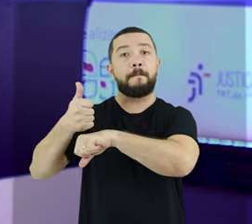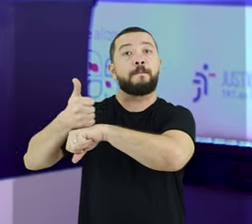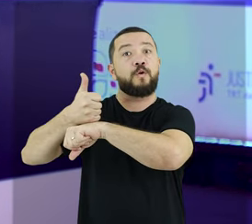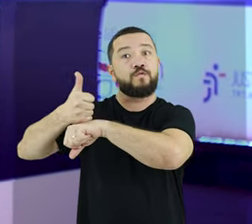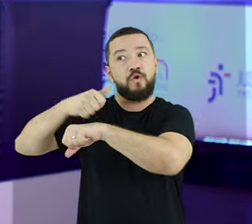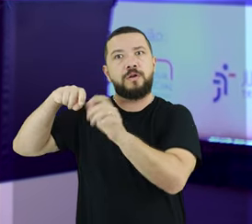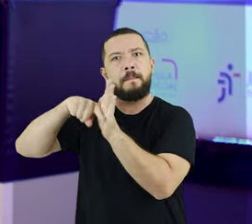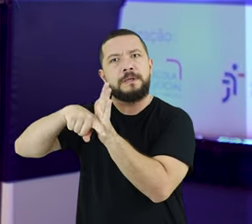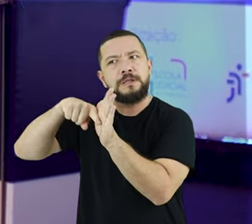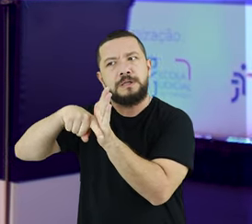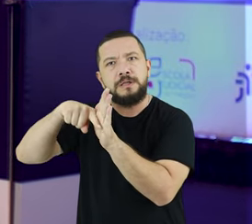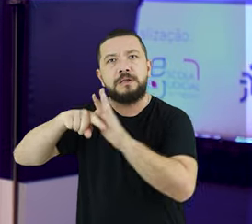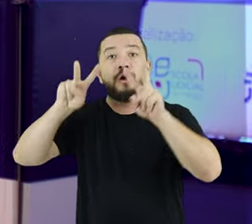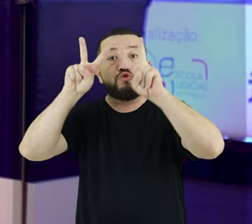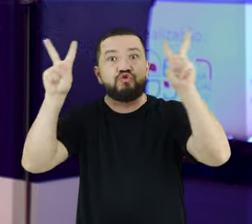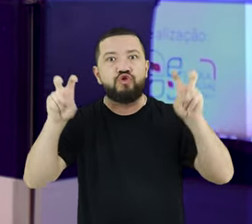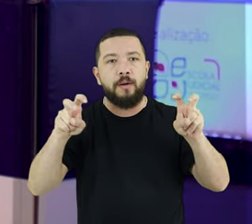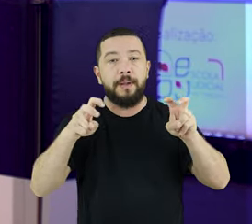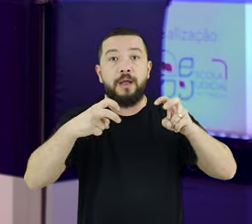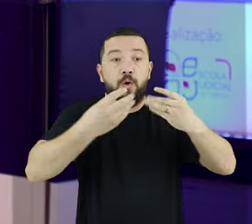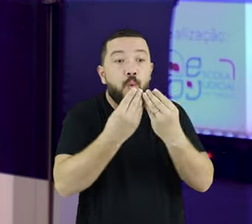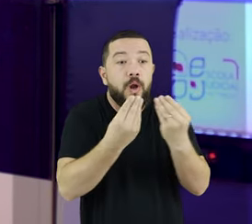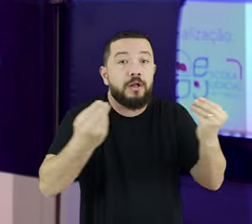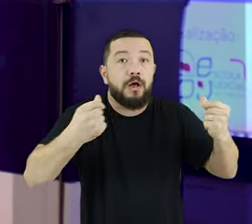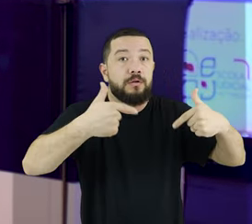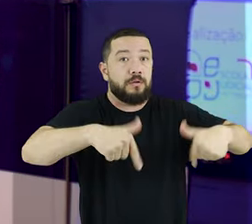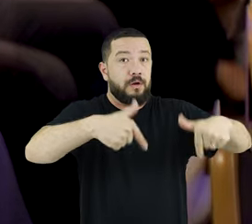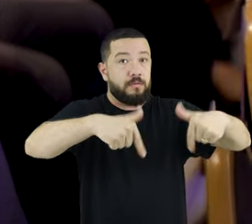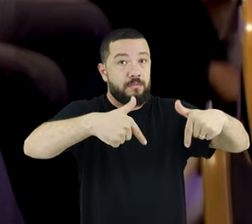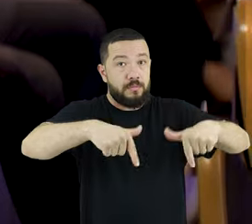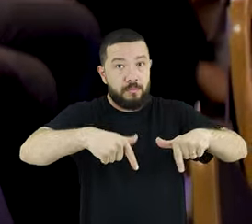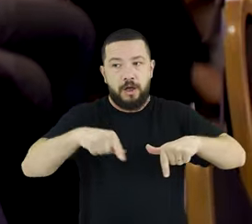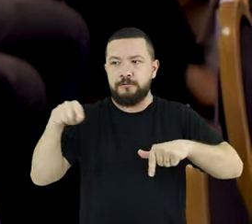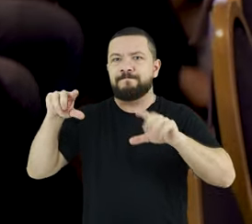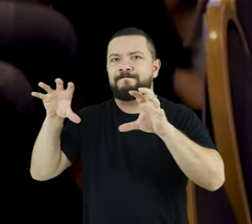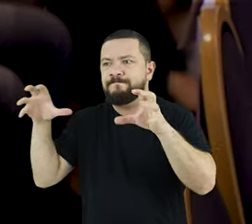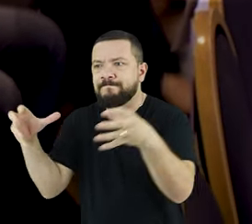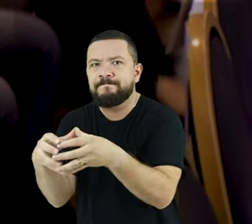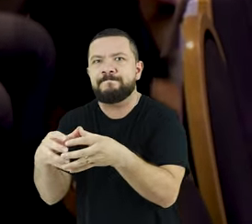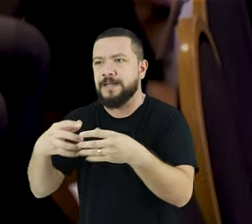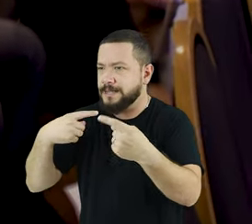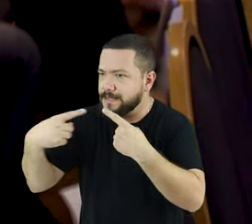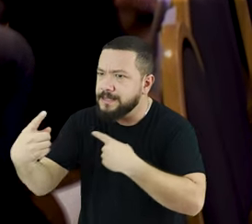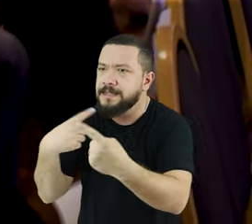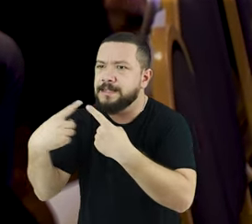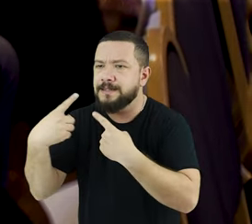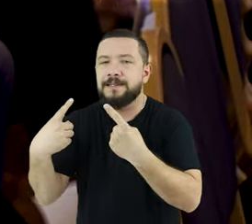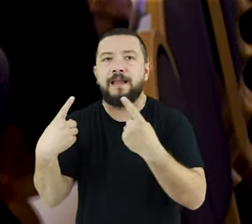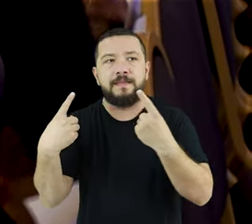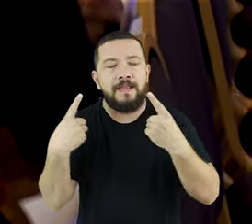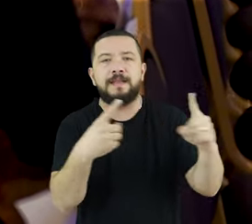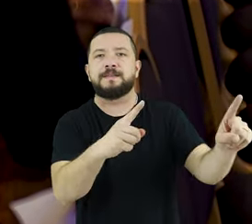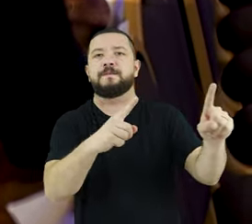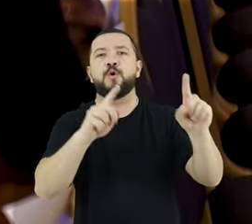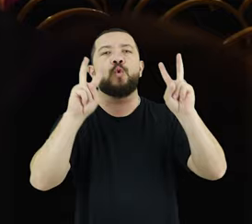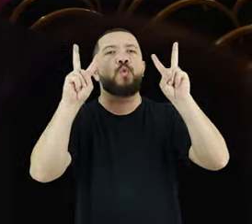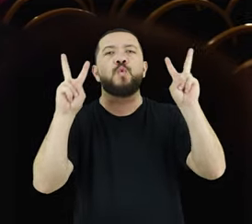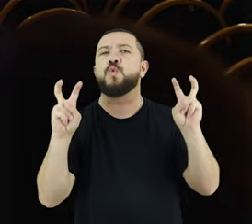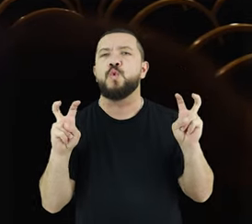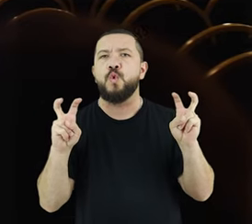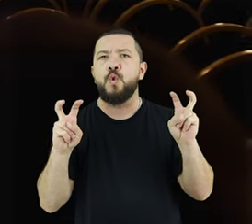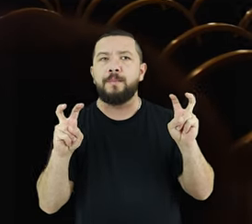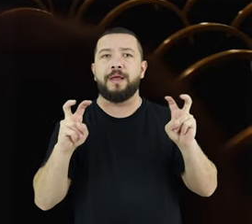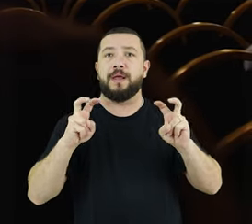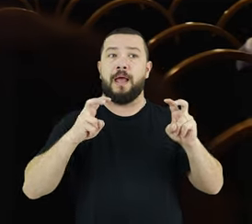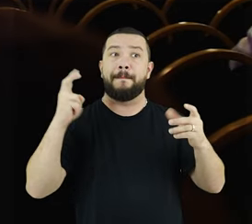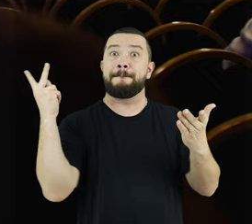Especialistas e profissionais dedicados à eficiência no trabalho reunidos em torno de um desafio fundamental: a prevenção de acidentes